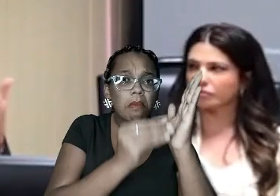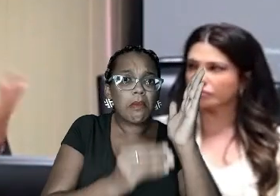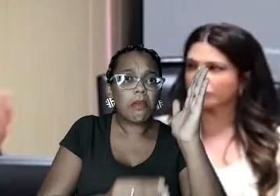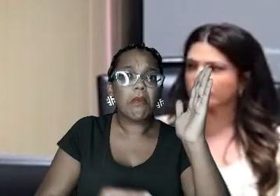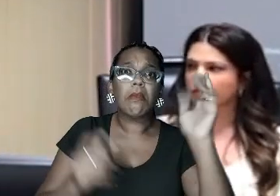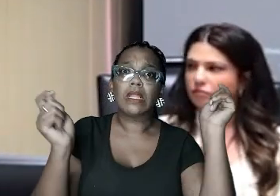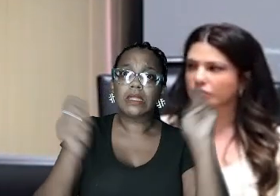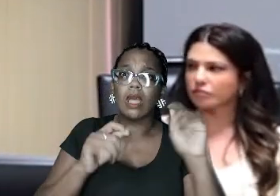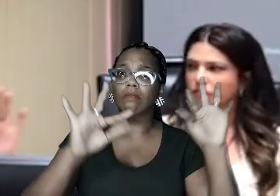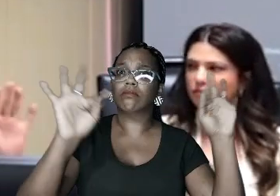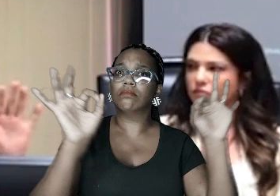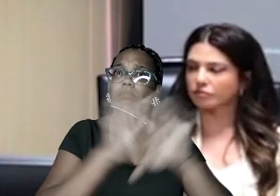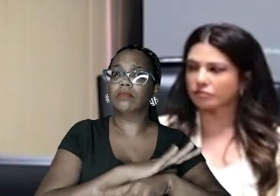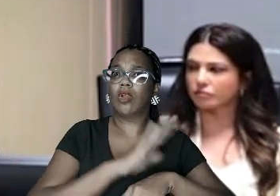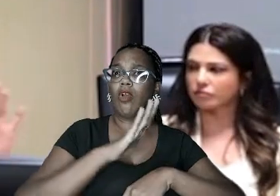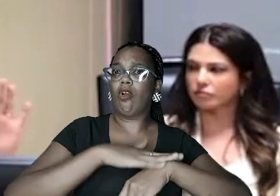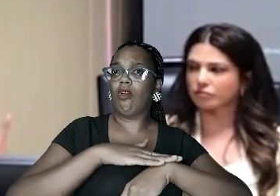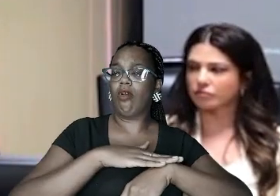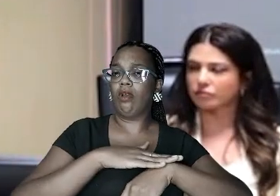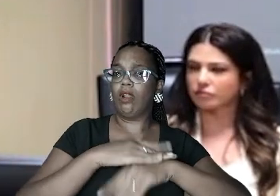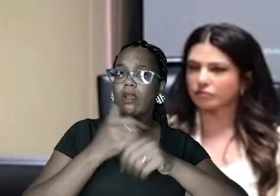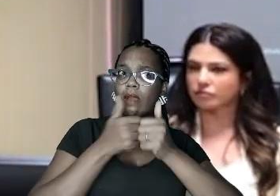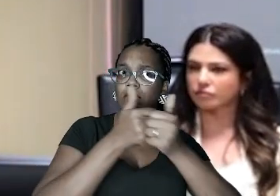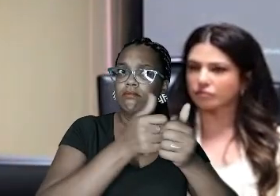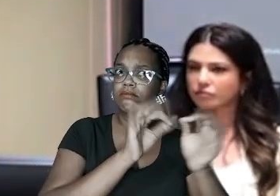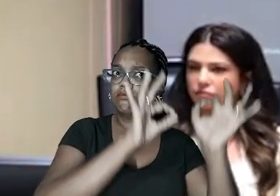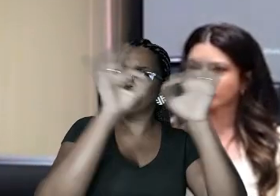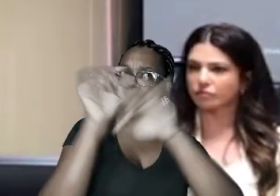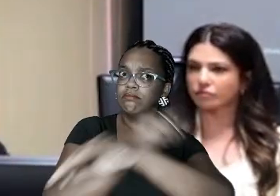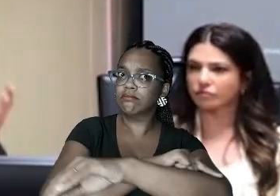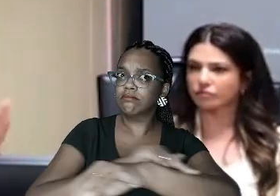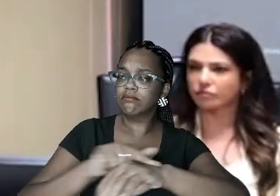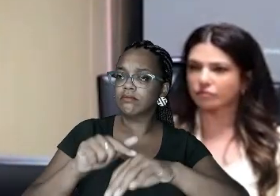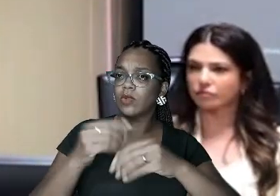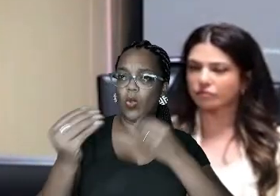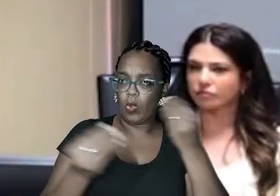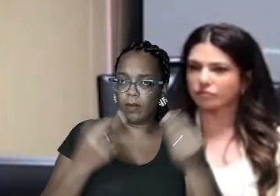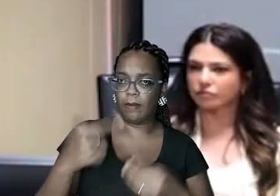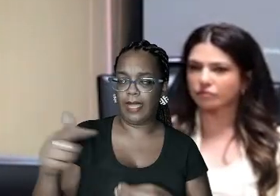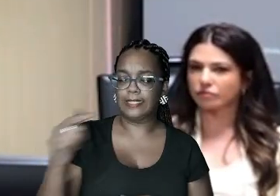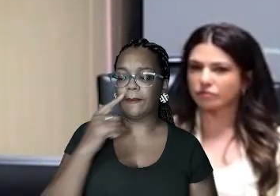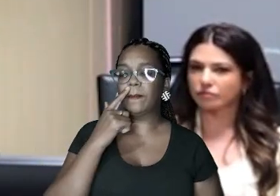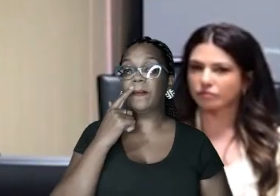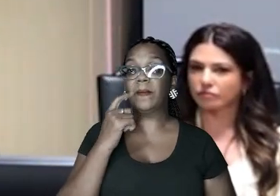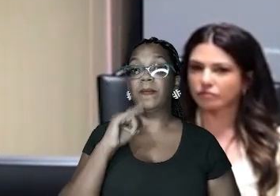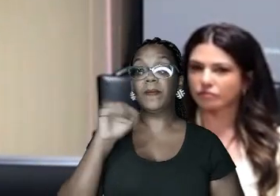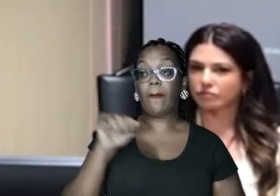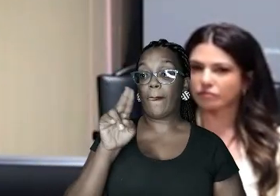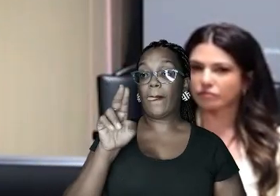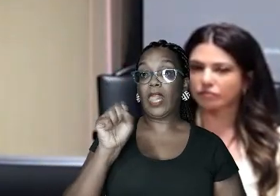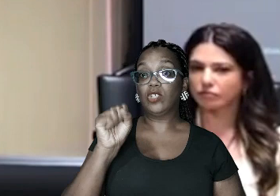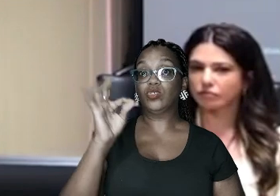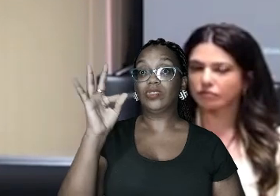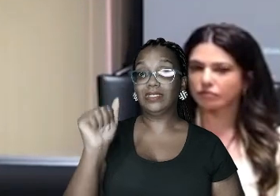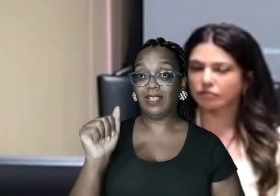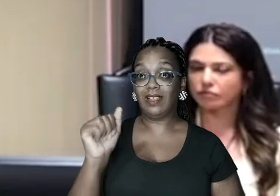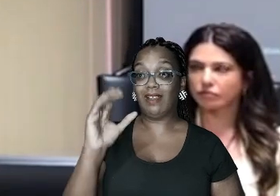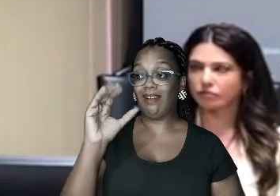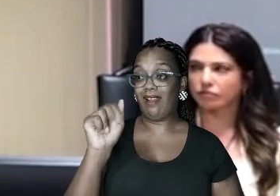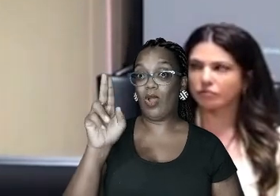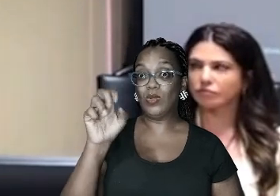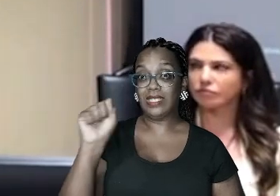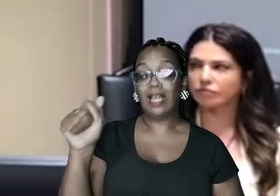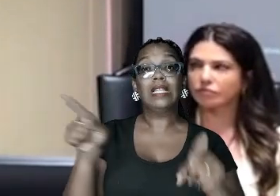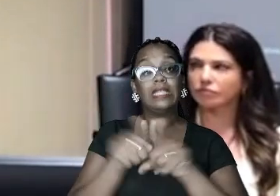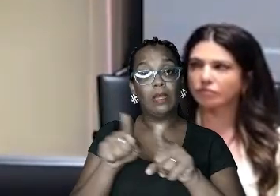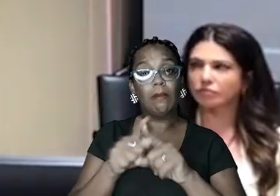uma vez preenchendo aquilo possa ser encerrado por hora né Com acompanhamento seu comportamento da sua conduta e tudo mais a justa